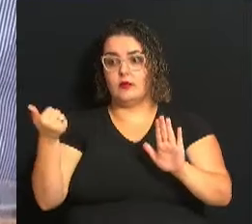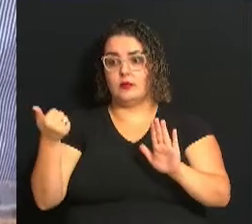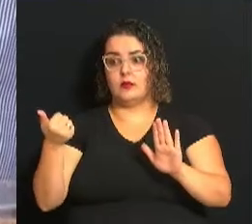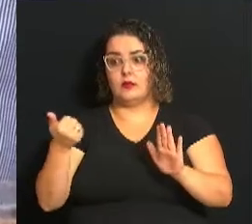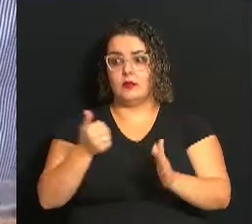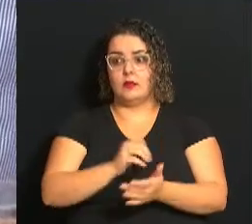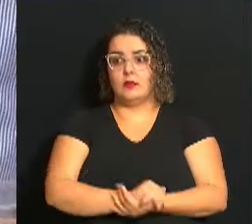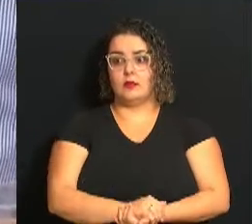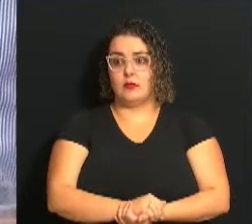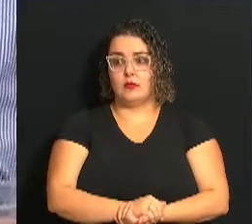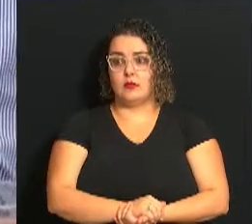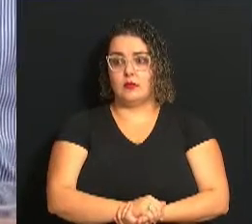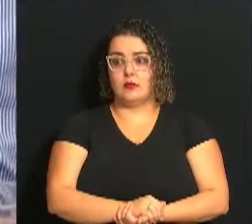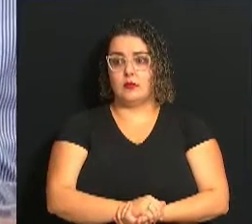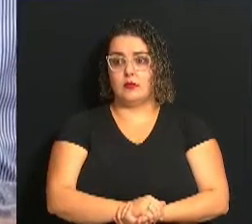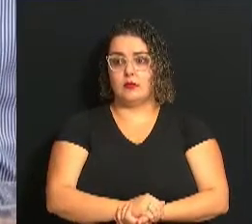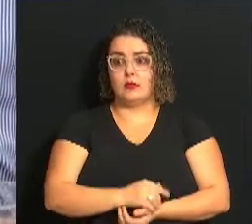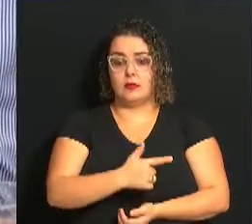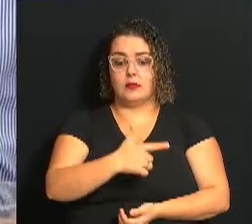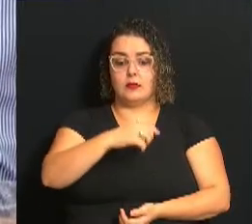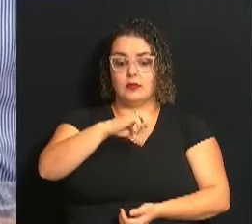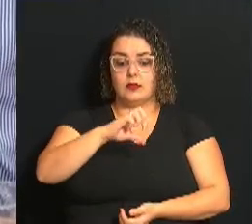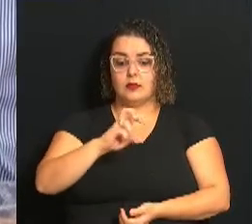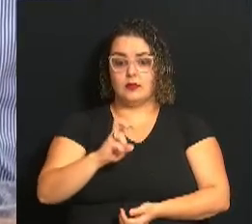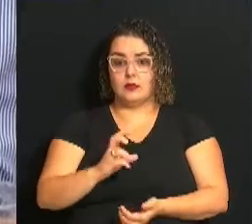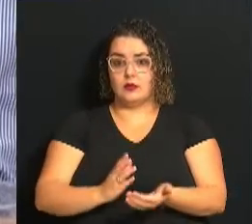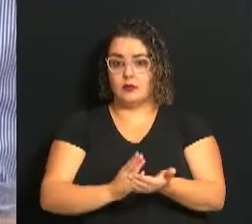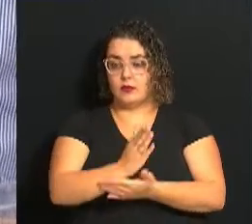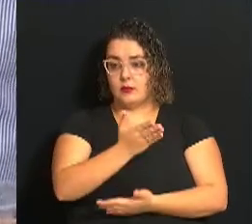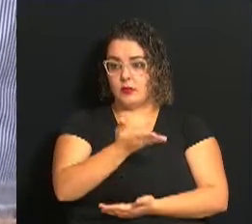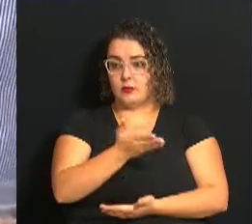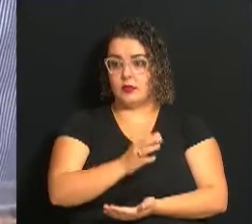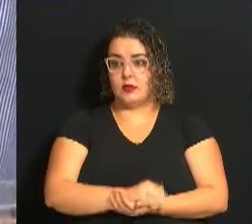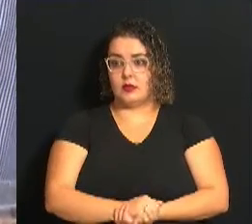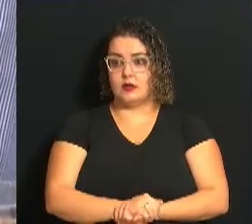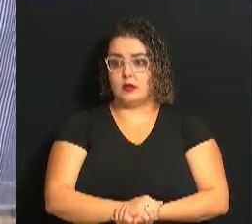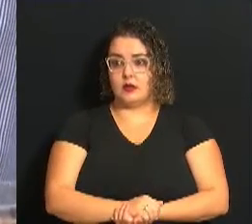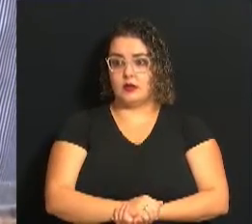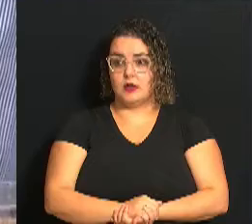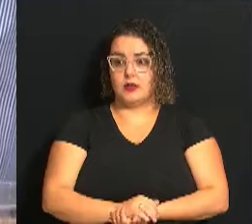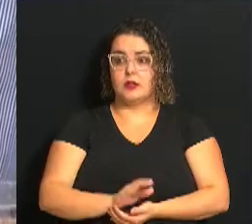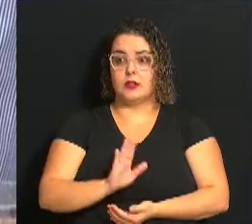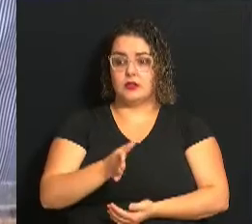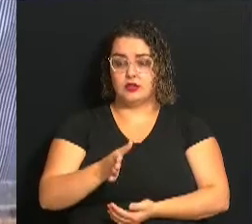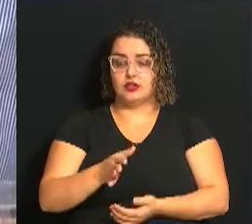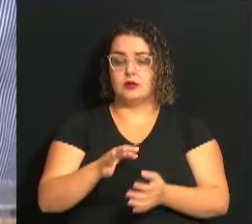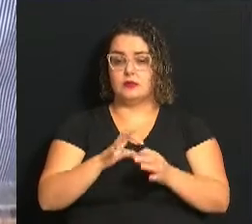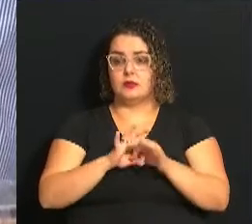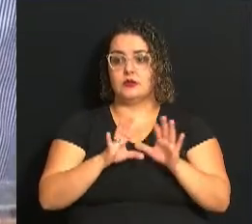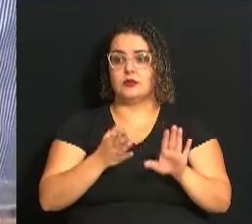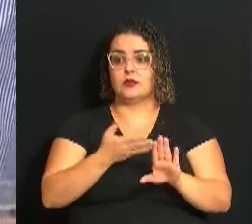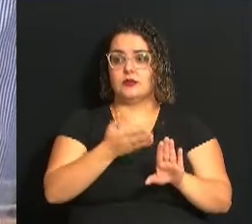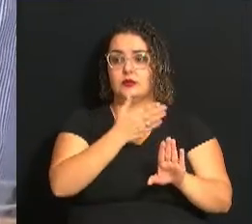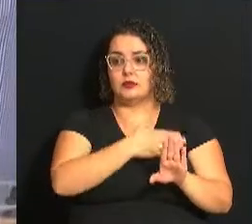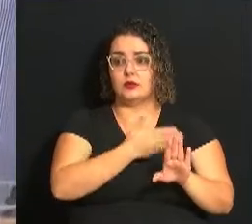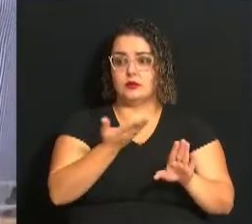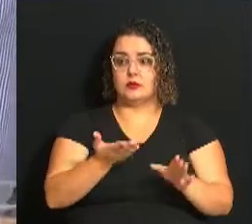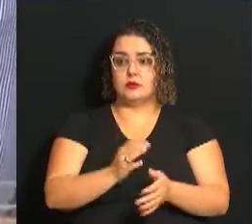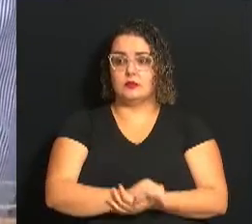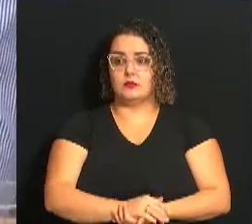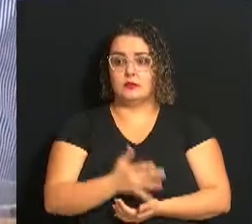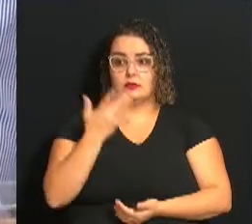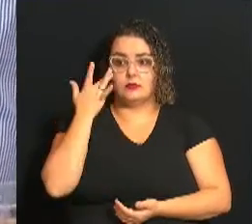pela aprovação da 295, né? E era algo que já era permitido antes, e não sei por que cargas d'água